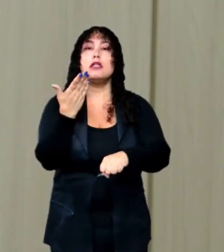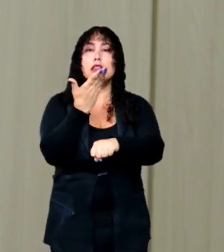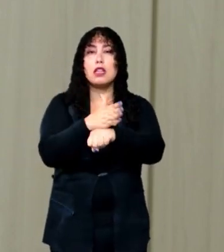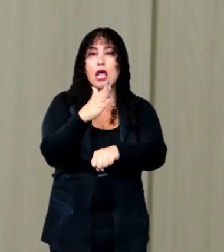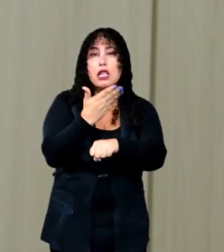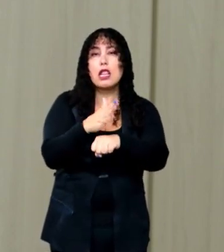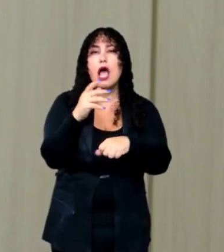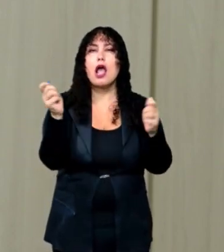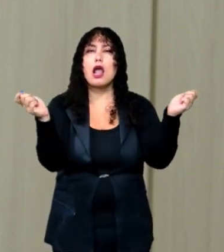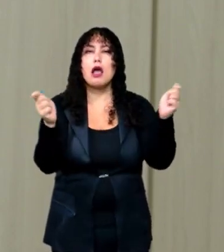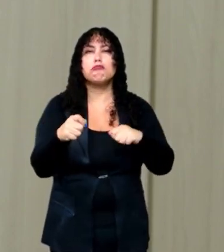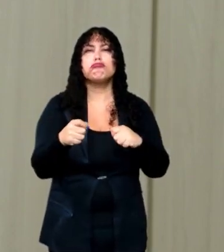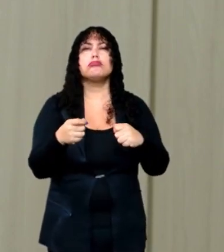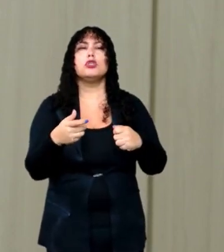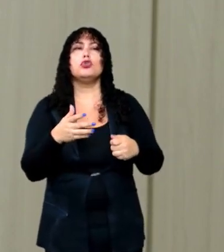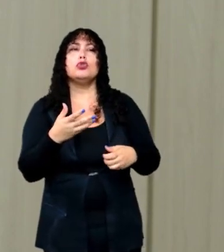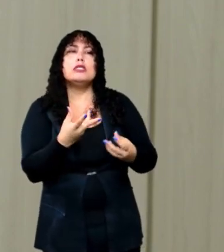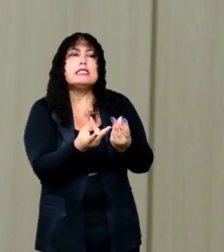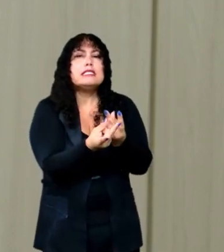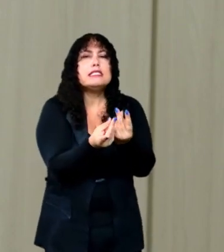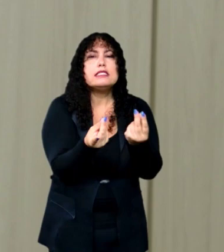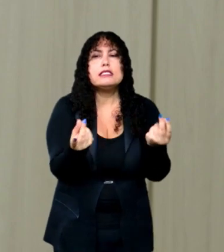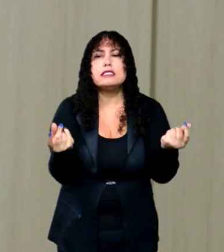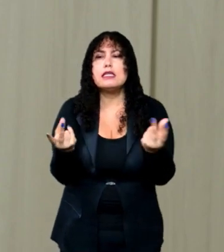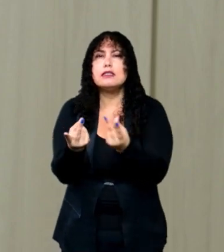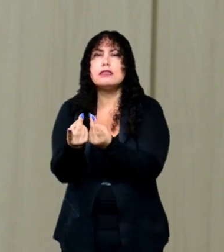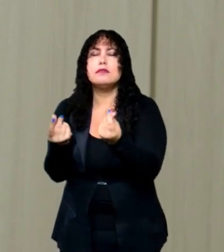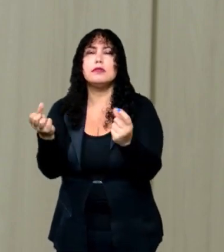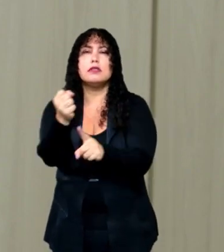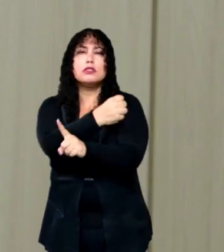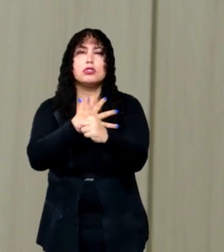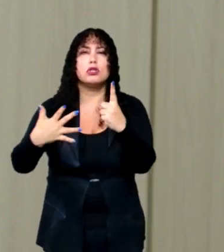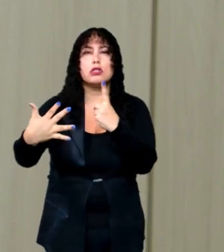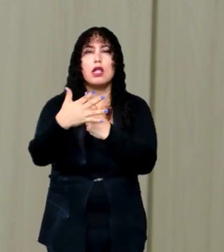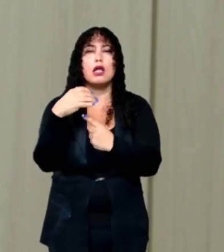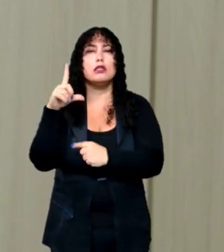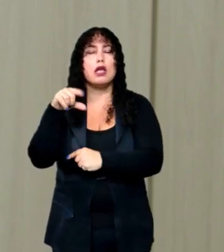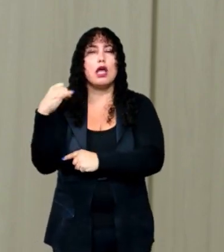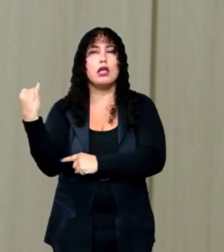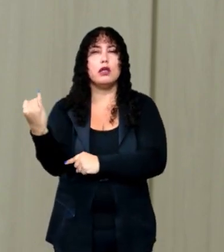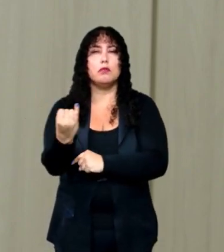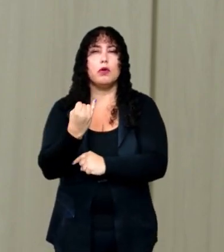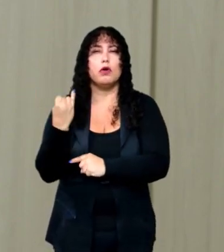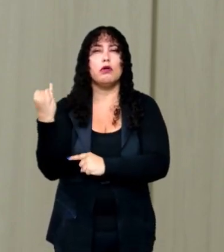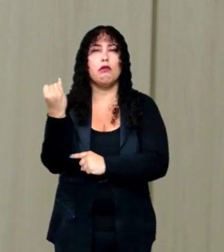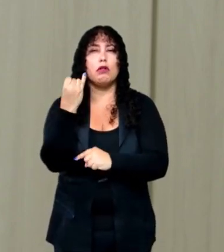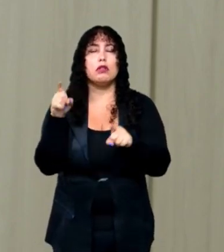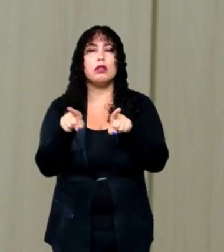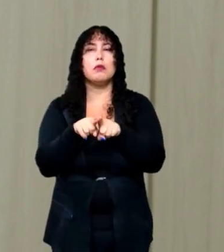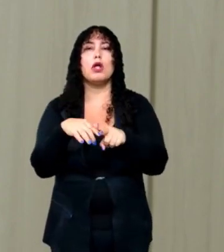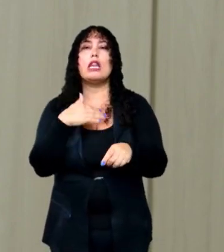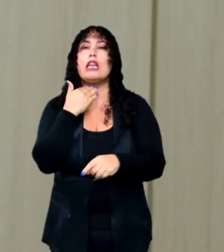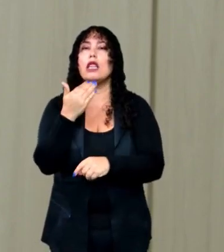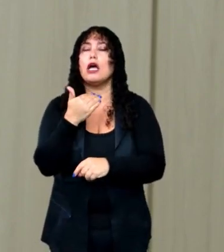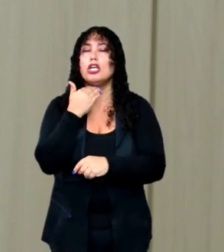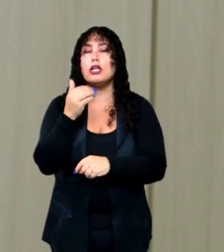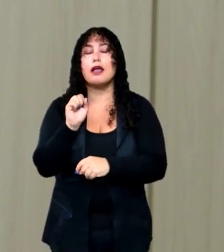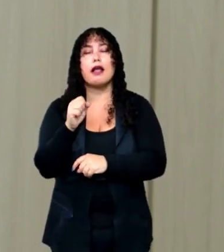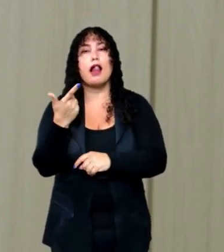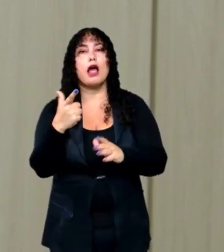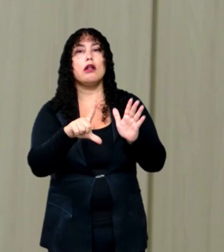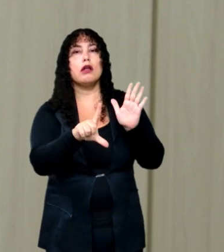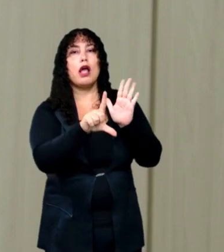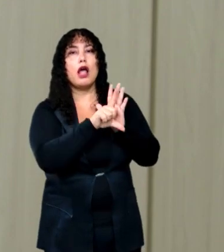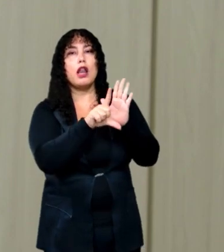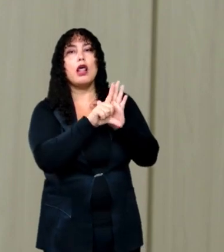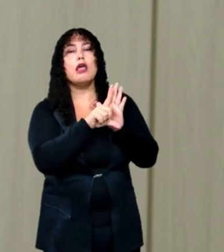capacitação, né, de sensibilização da sociedade, e vai ser fundamental. Né? Não adianta, é claro que a lei veio